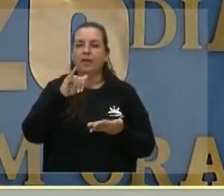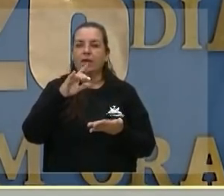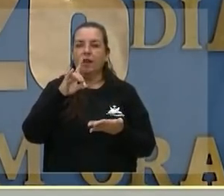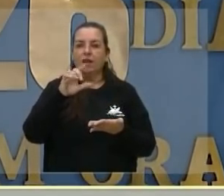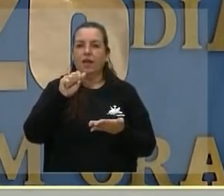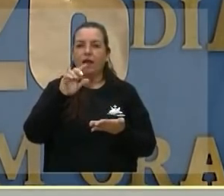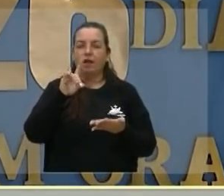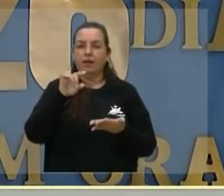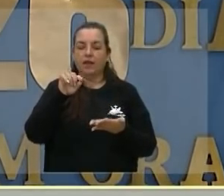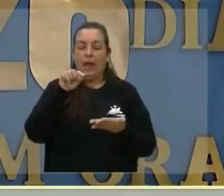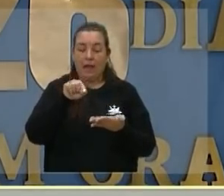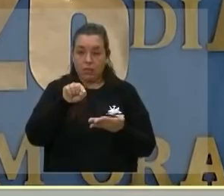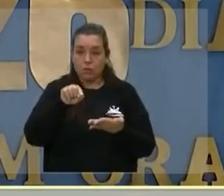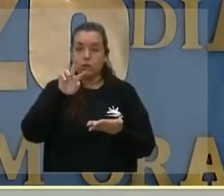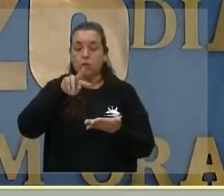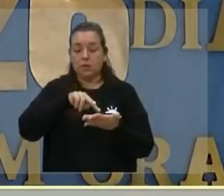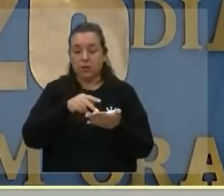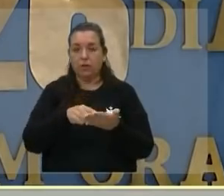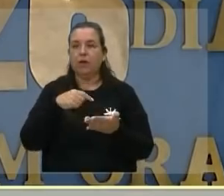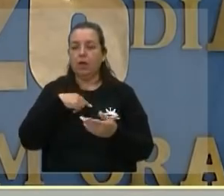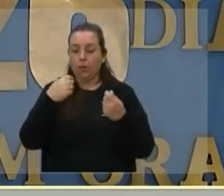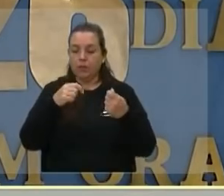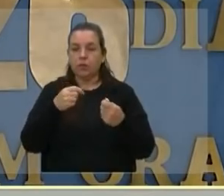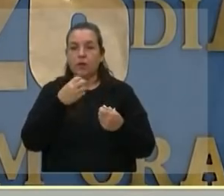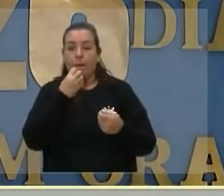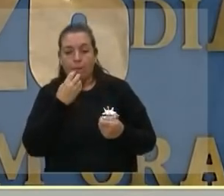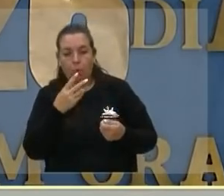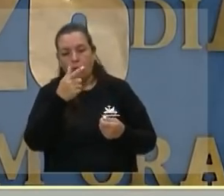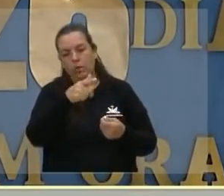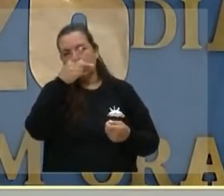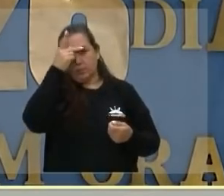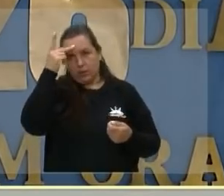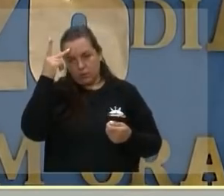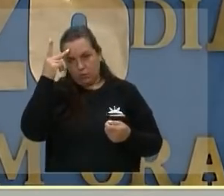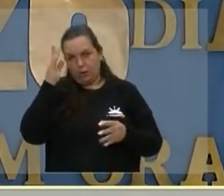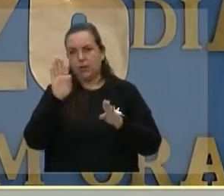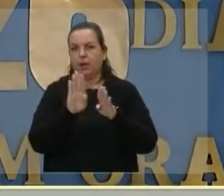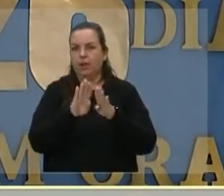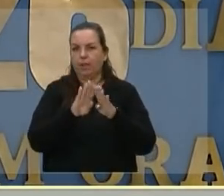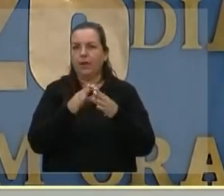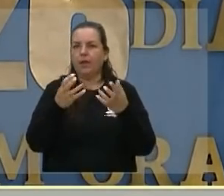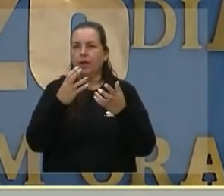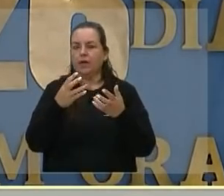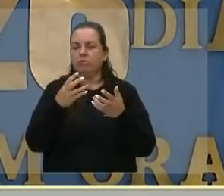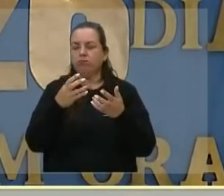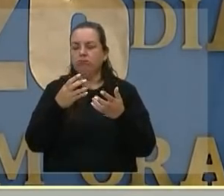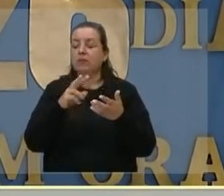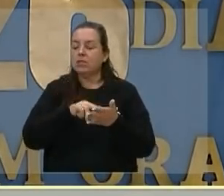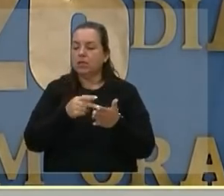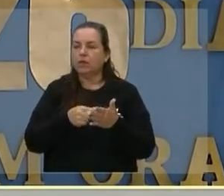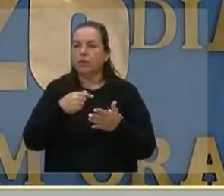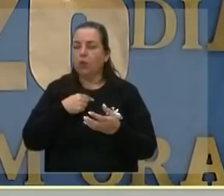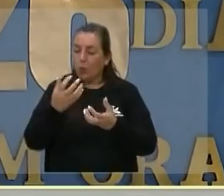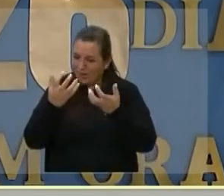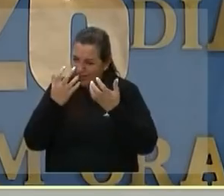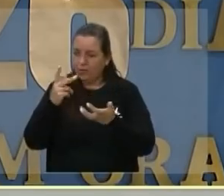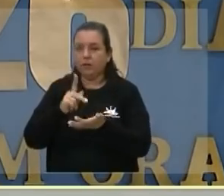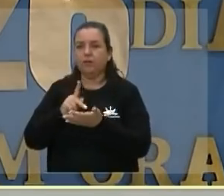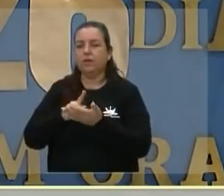bondoso com o próximo diz respeito a intenção eu preciso lembrar